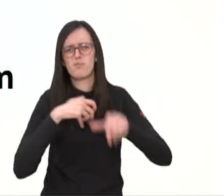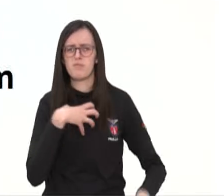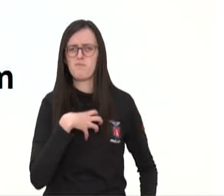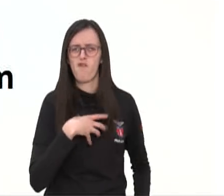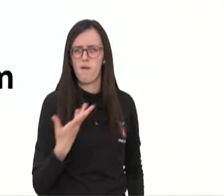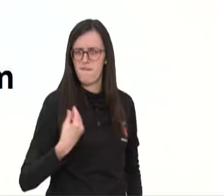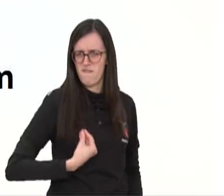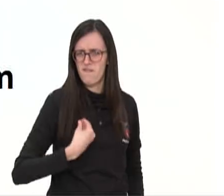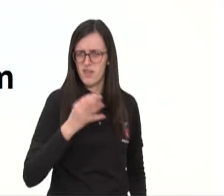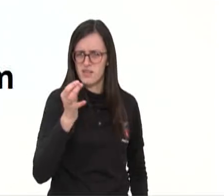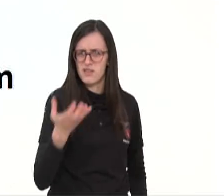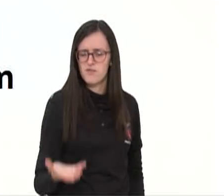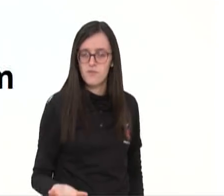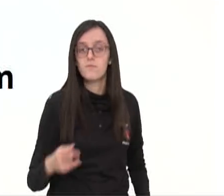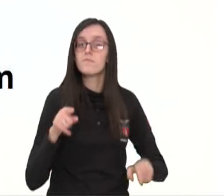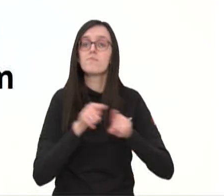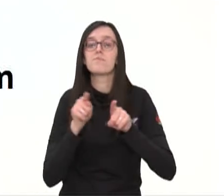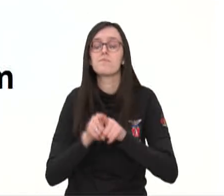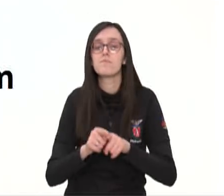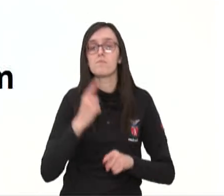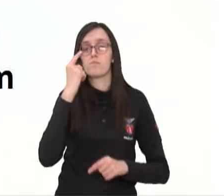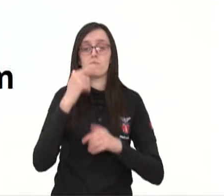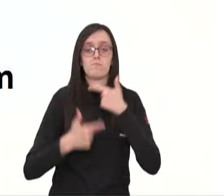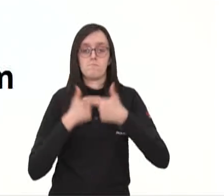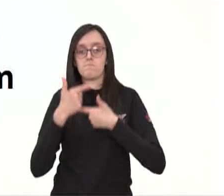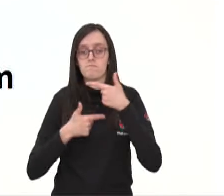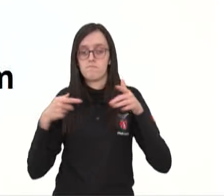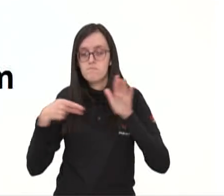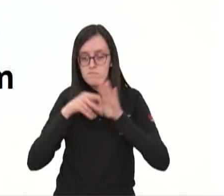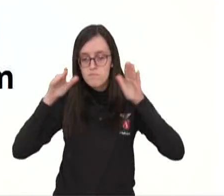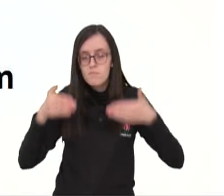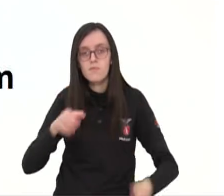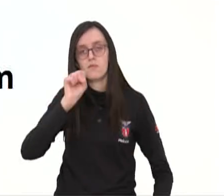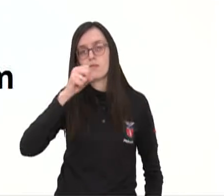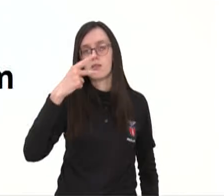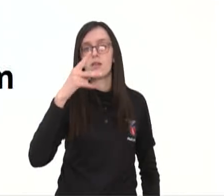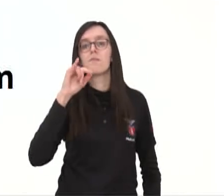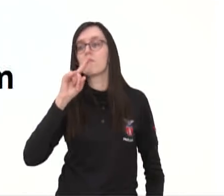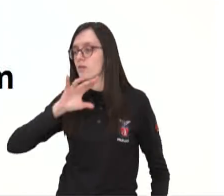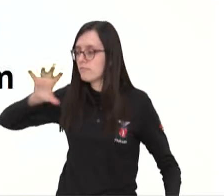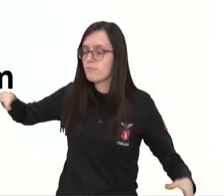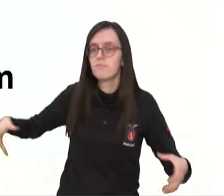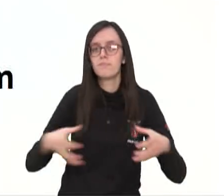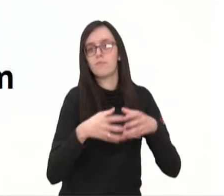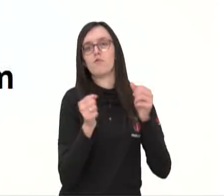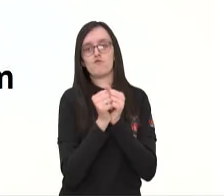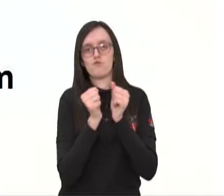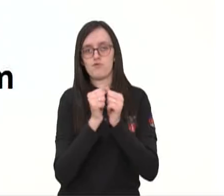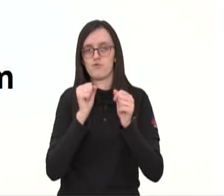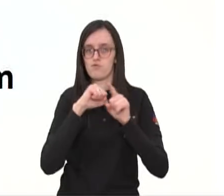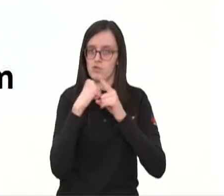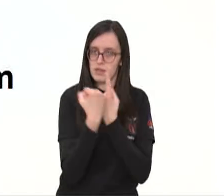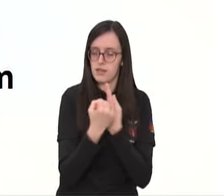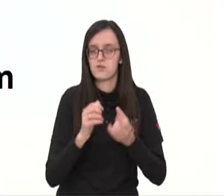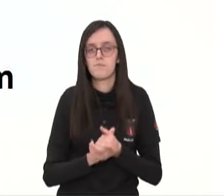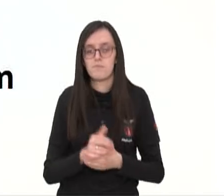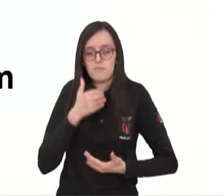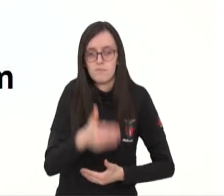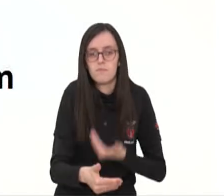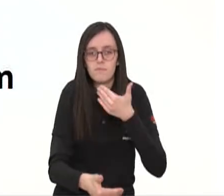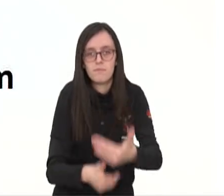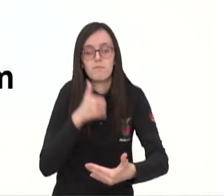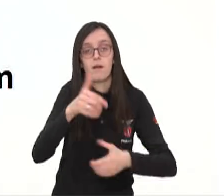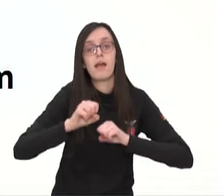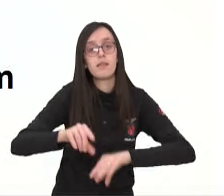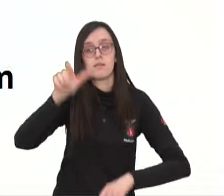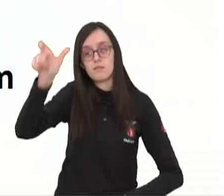vida. Ainda, uma das funções do SPI, integrar o indígena à sociedade. Então, aos poucos, ensiná-lo a ser